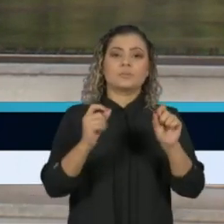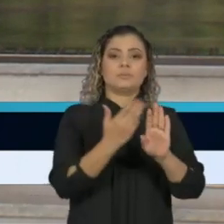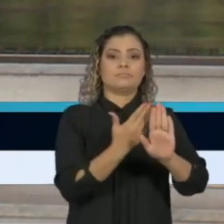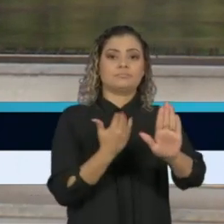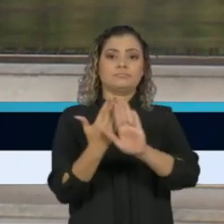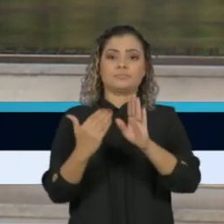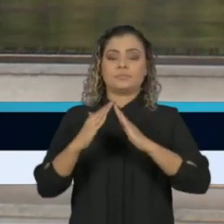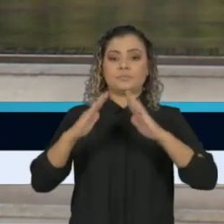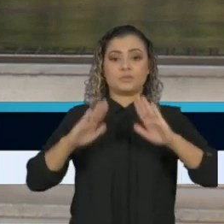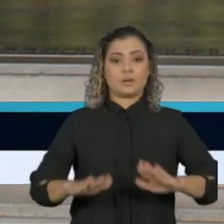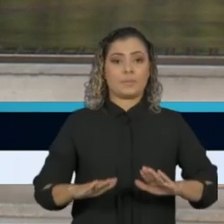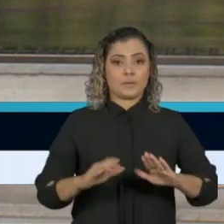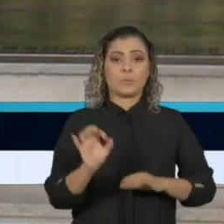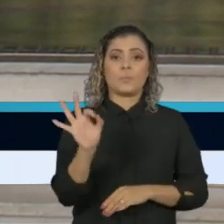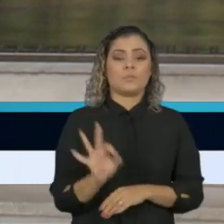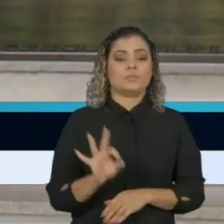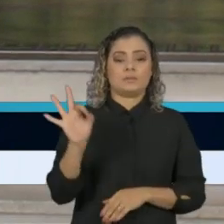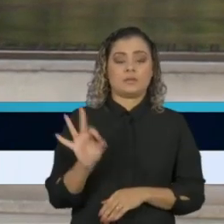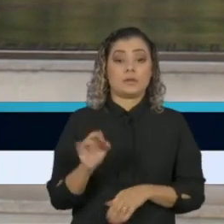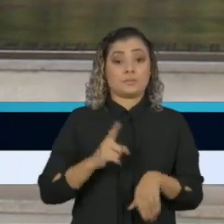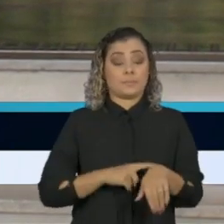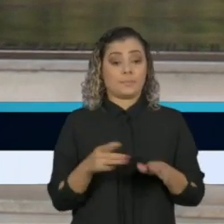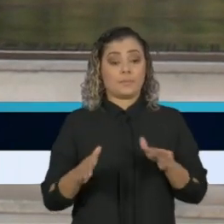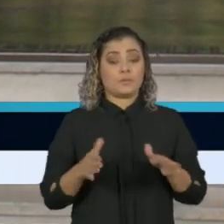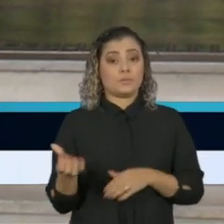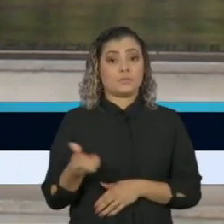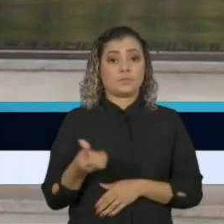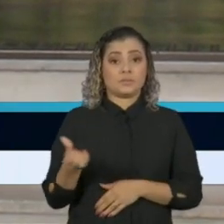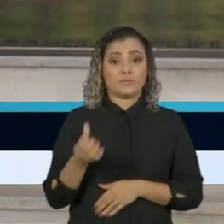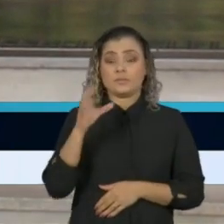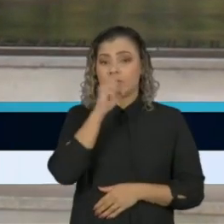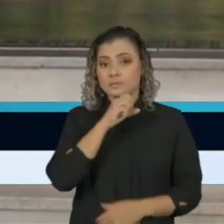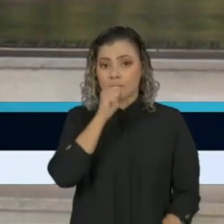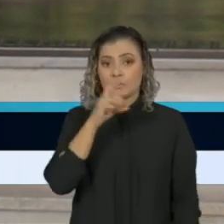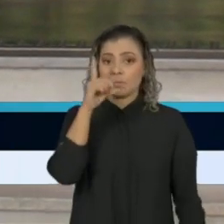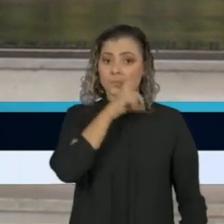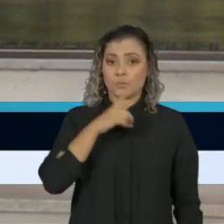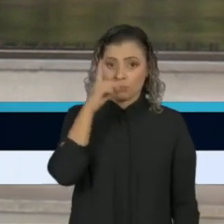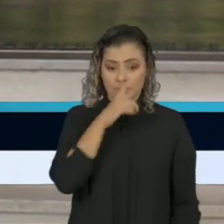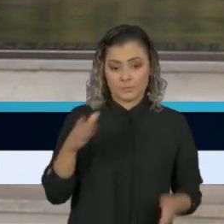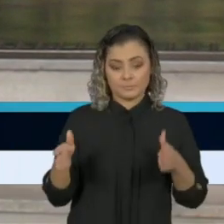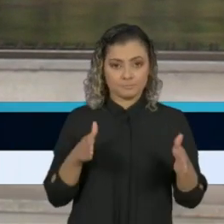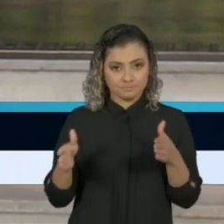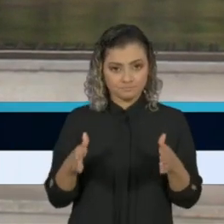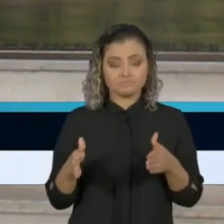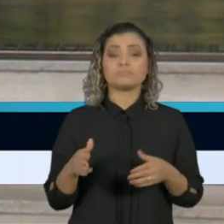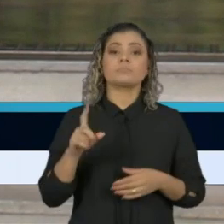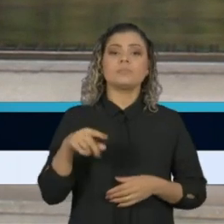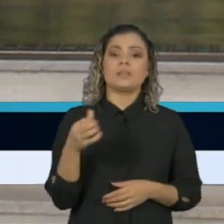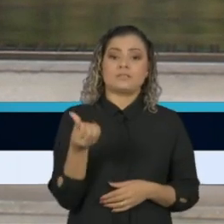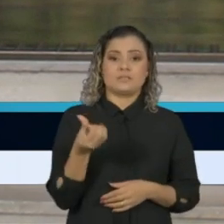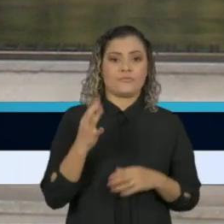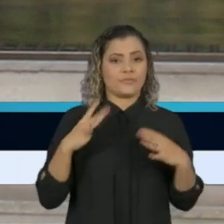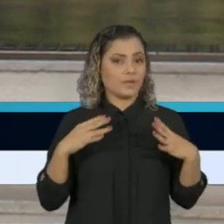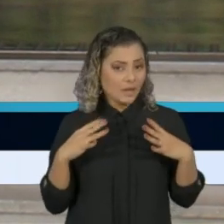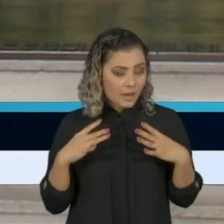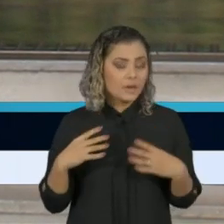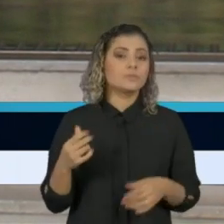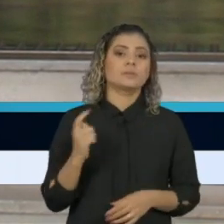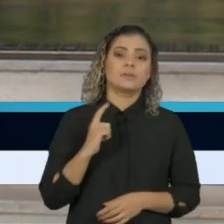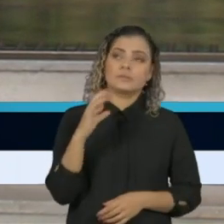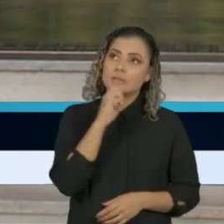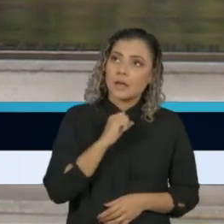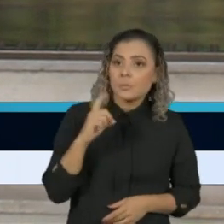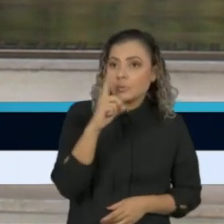isolamento. Tivemos o período de sexta-feira, sábado e domingo, sexta-feira da Paixão, teve um fim de semana,